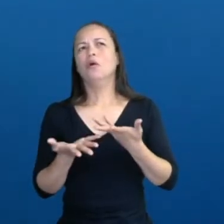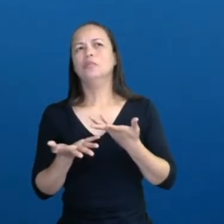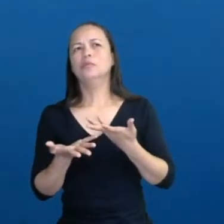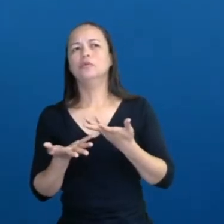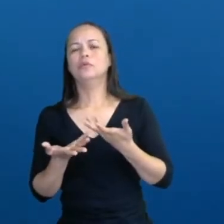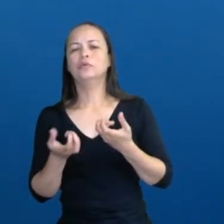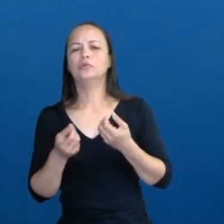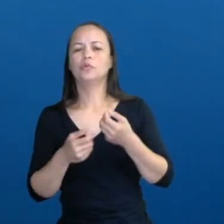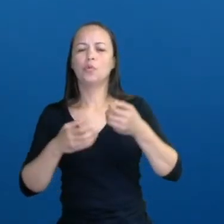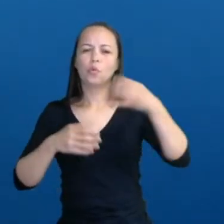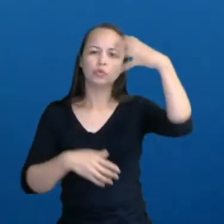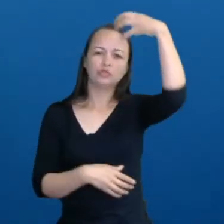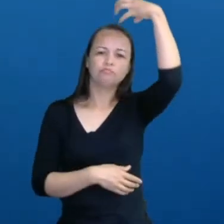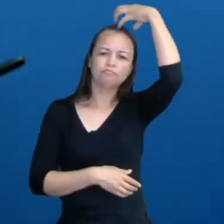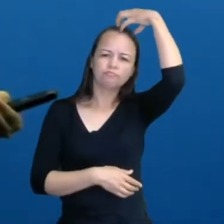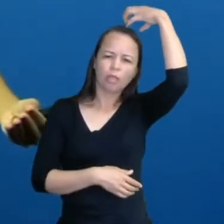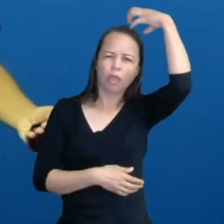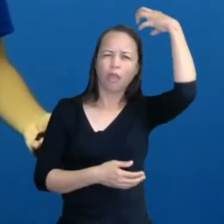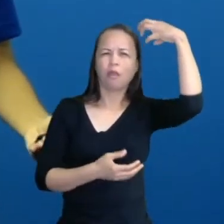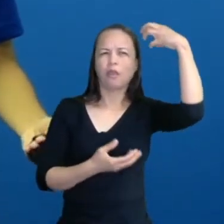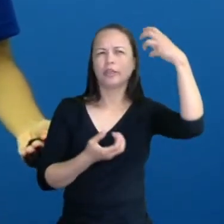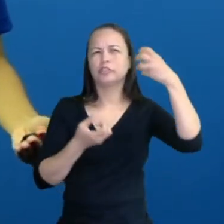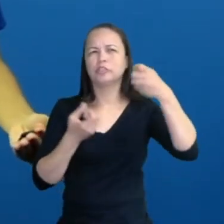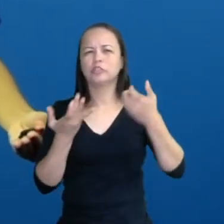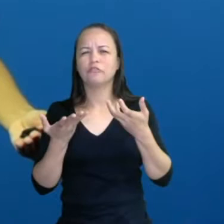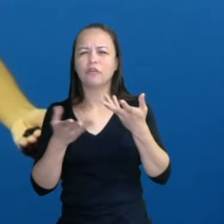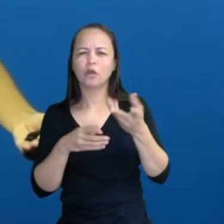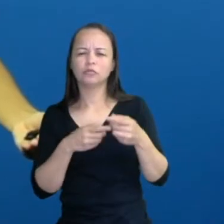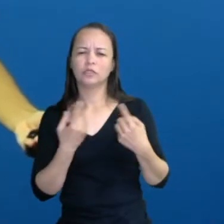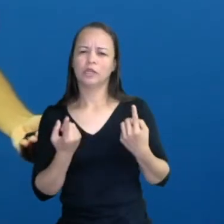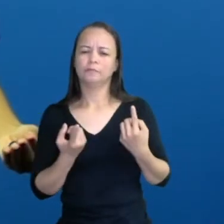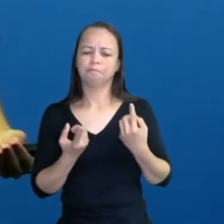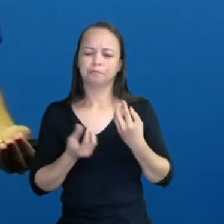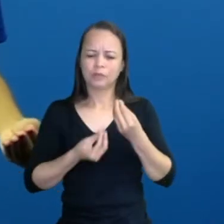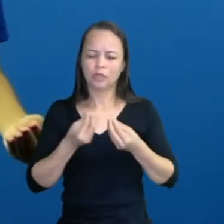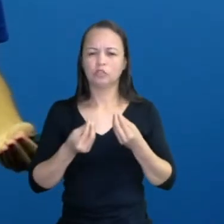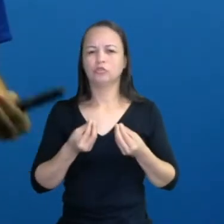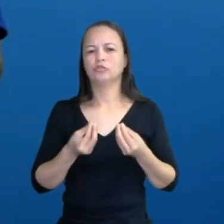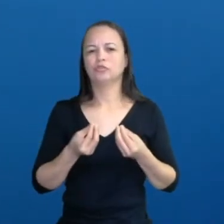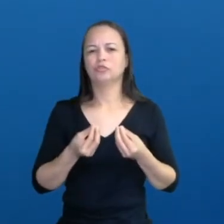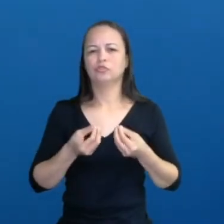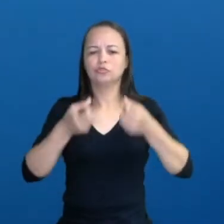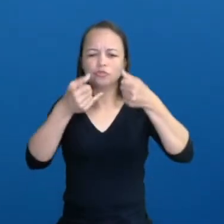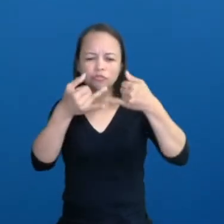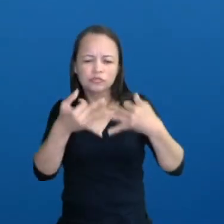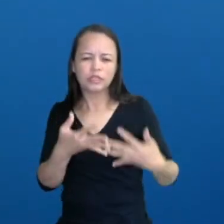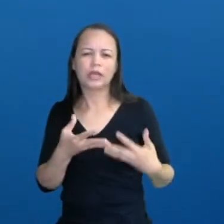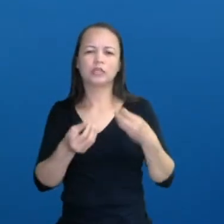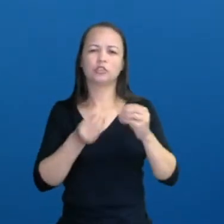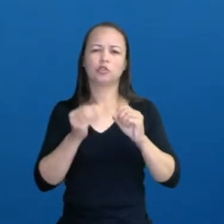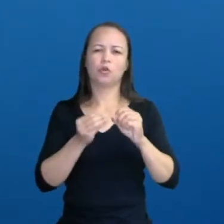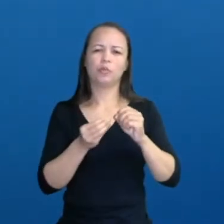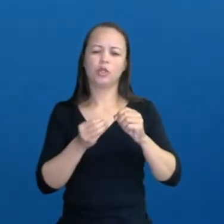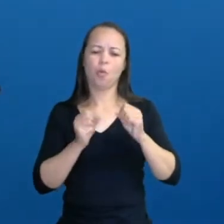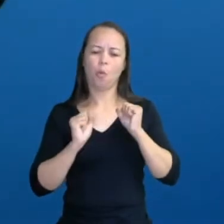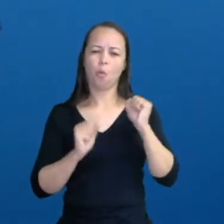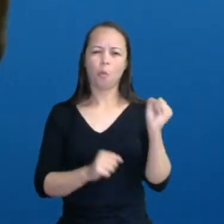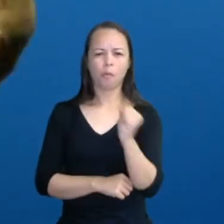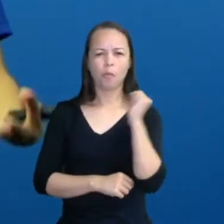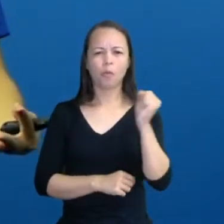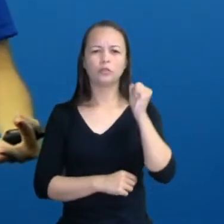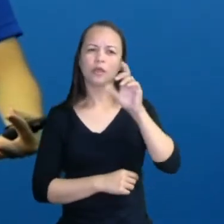os reis, eles vão ser justificados por um poder divino, a gente não vai poder escolher o